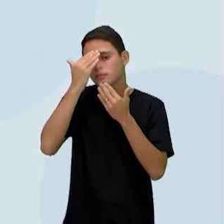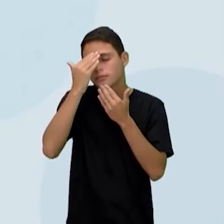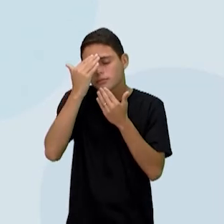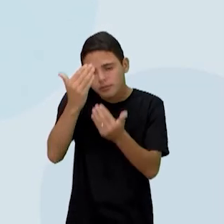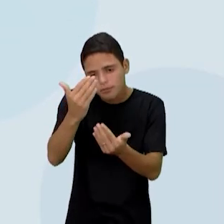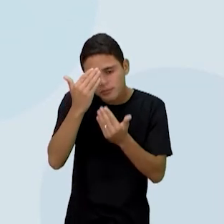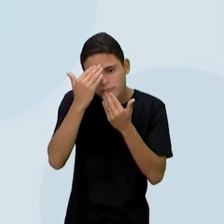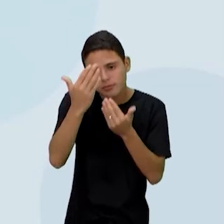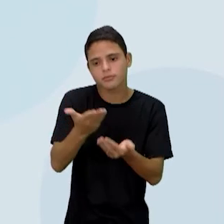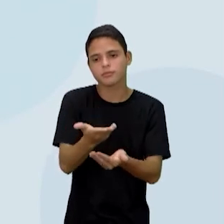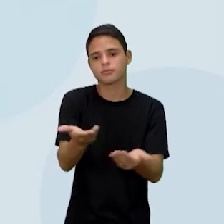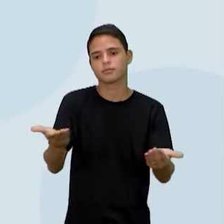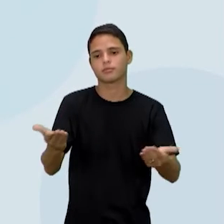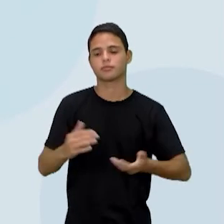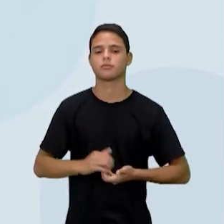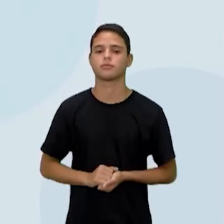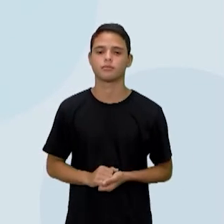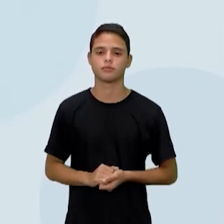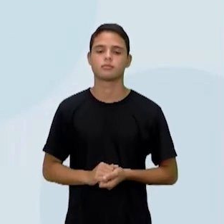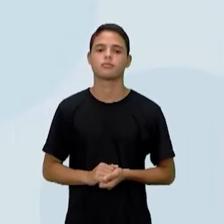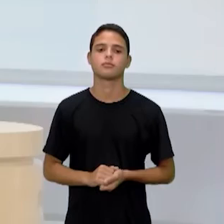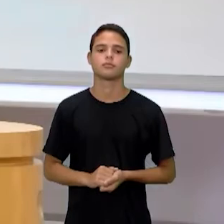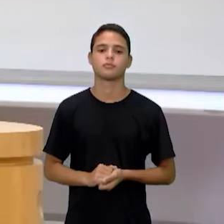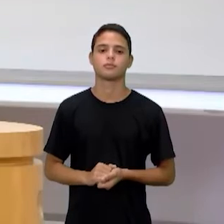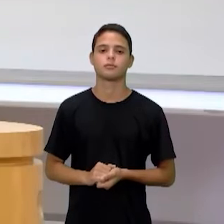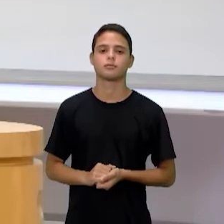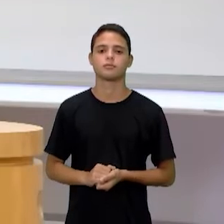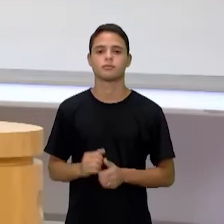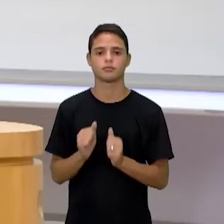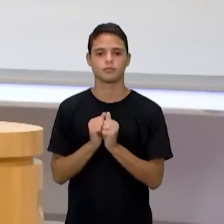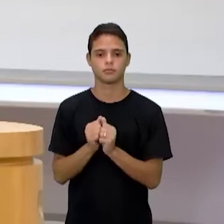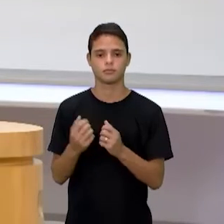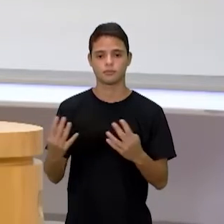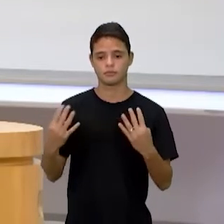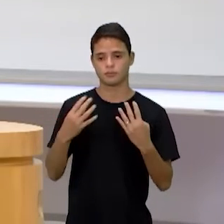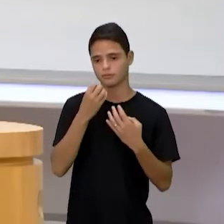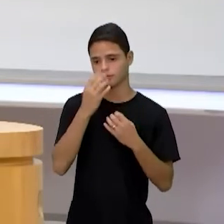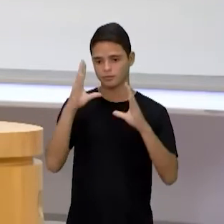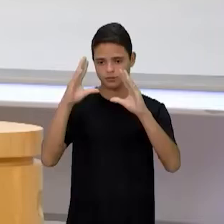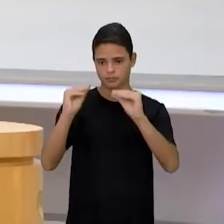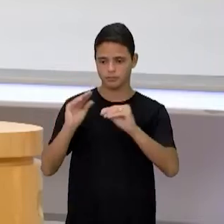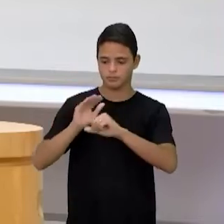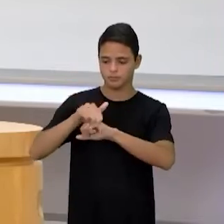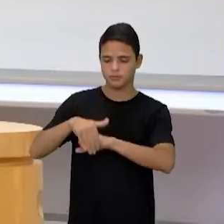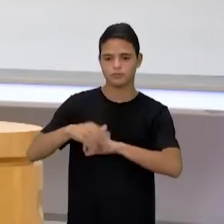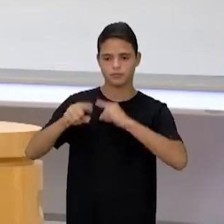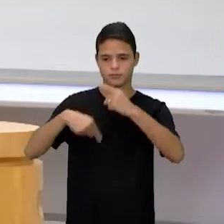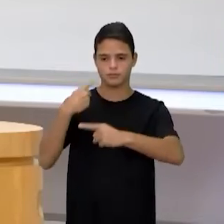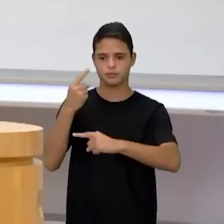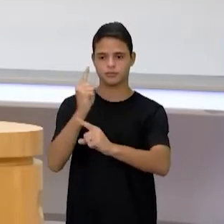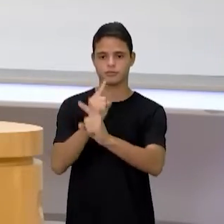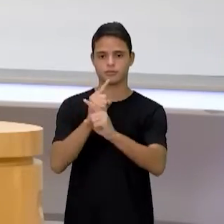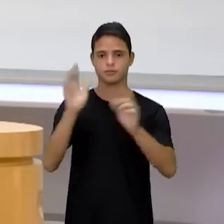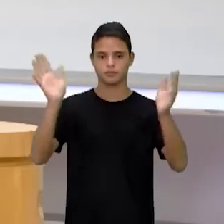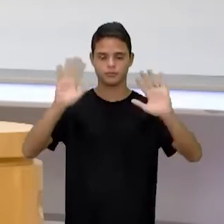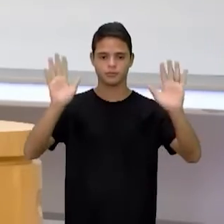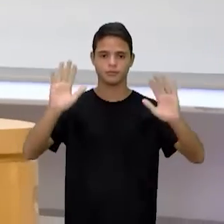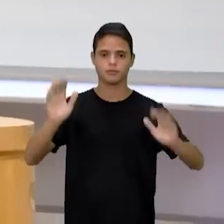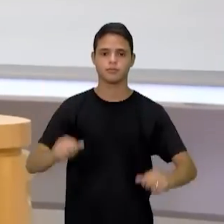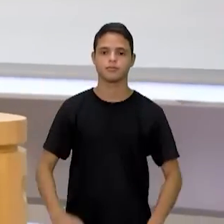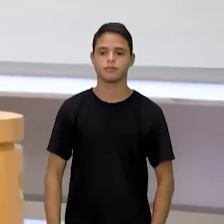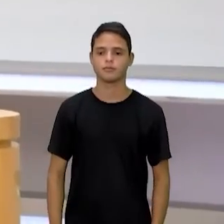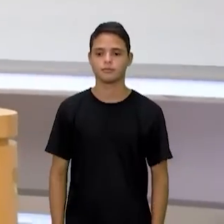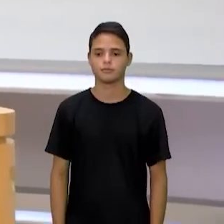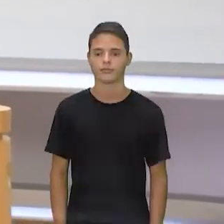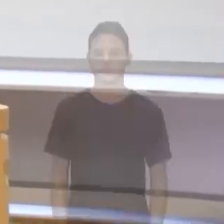muito obrigada a todos vocês que estão em casa conosco. Uma boa noite a todos e até nossa próxima aula. Tchau, tchau.